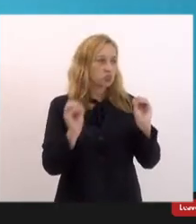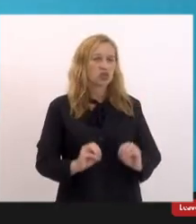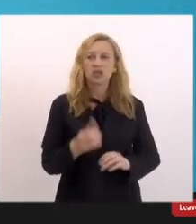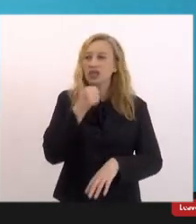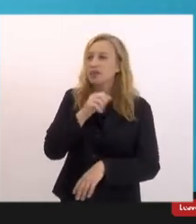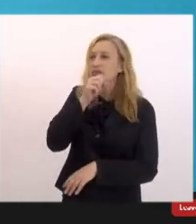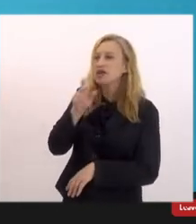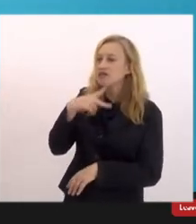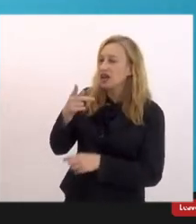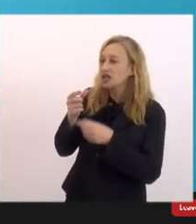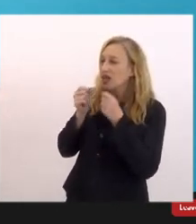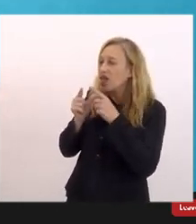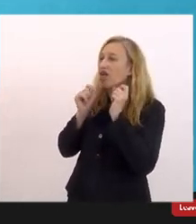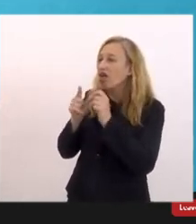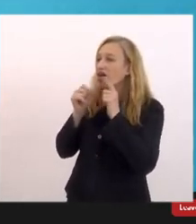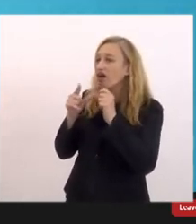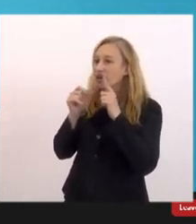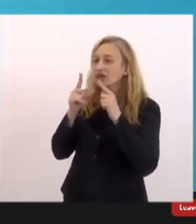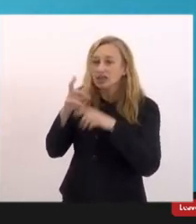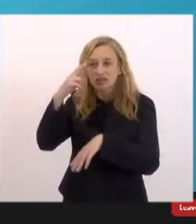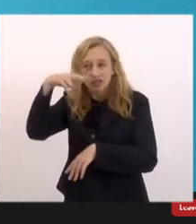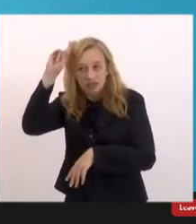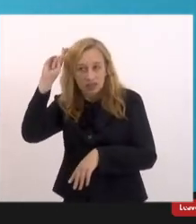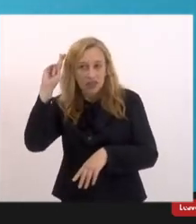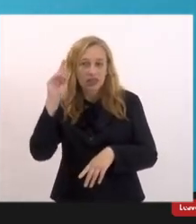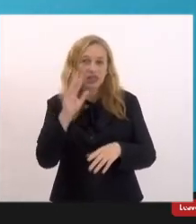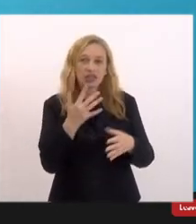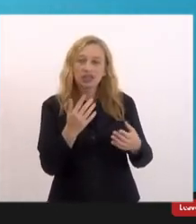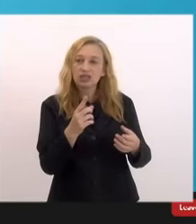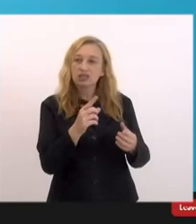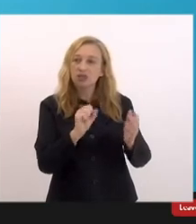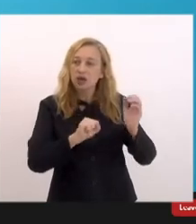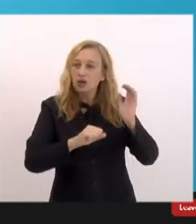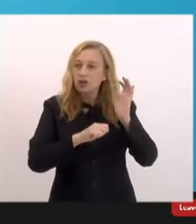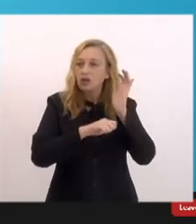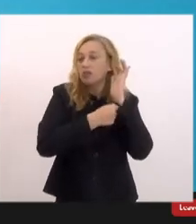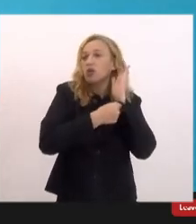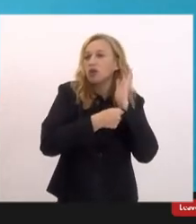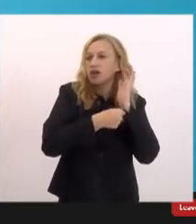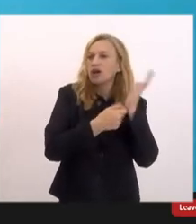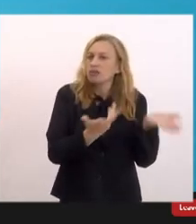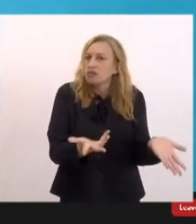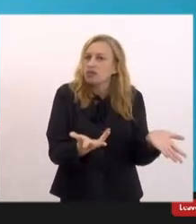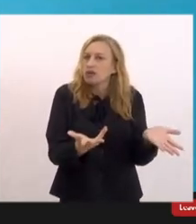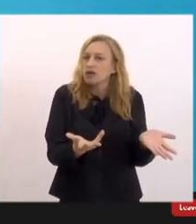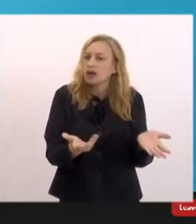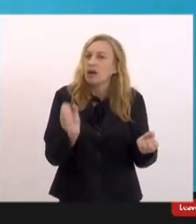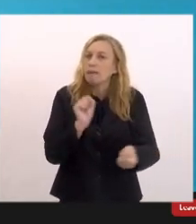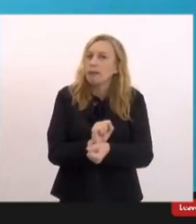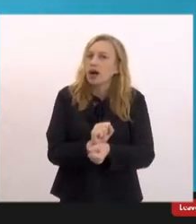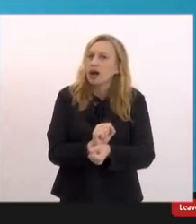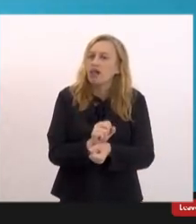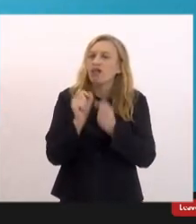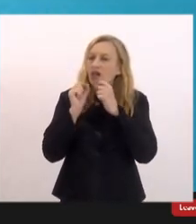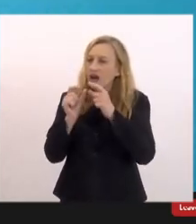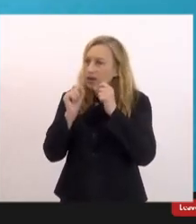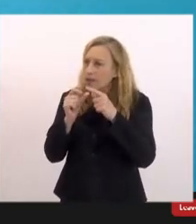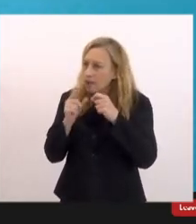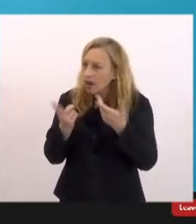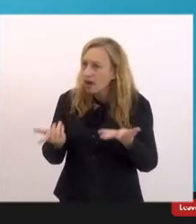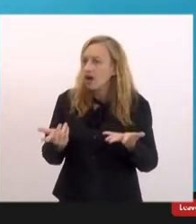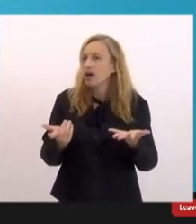que reclama na página do secretário, ele bloqueia as mães param de reclamar para que não chegue